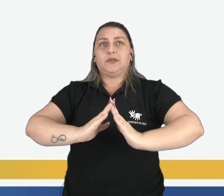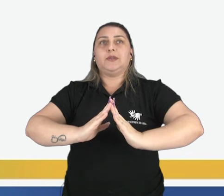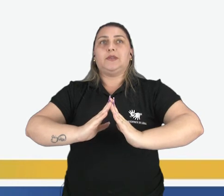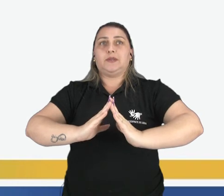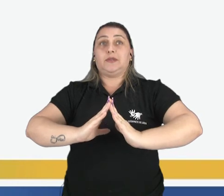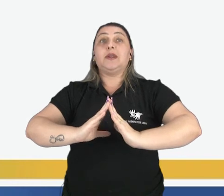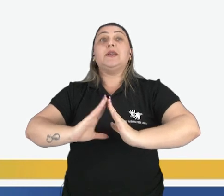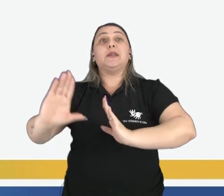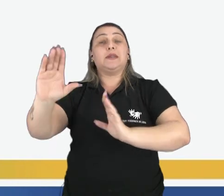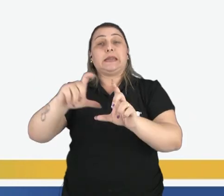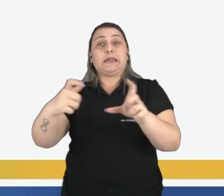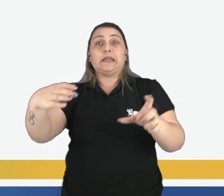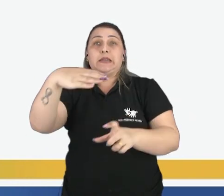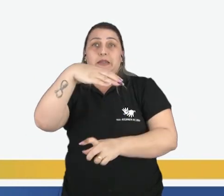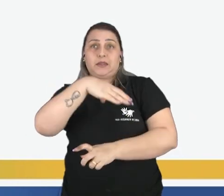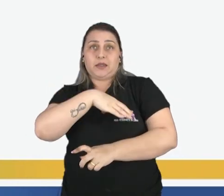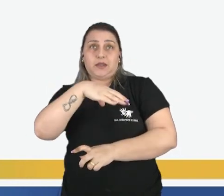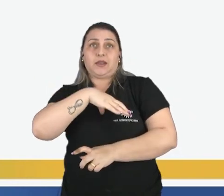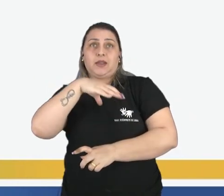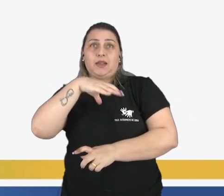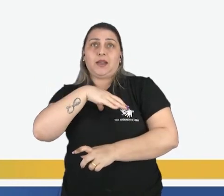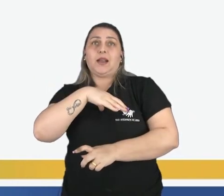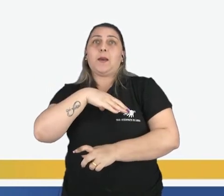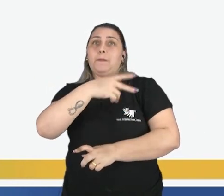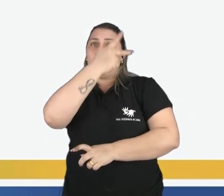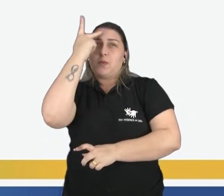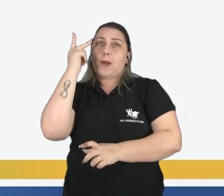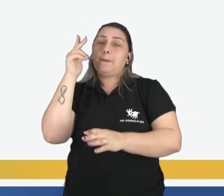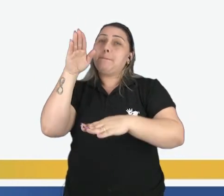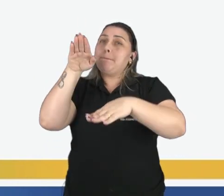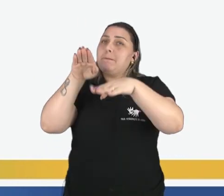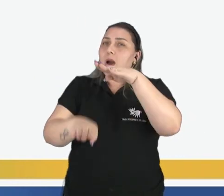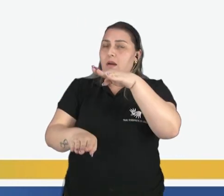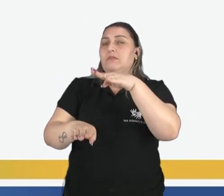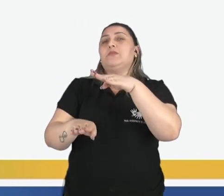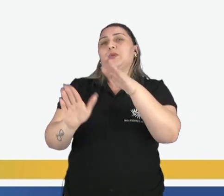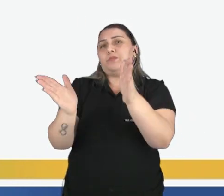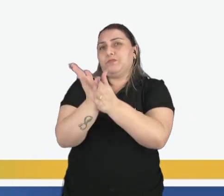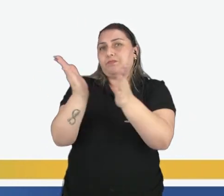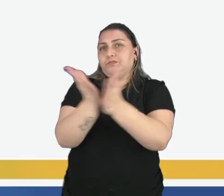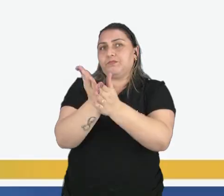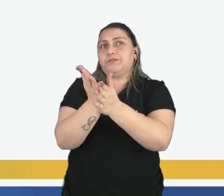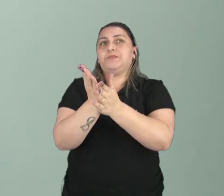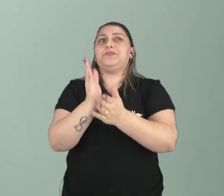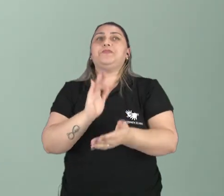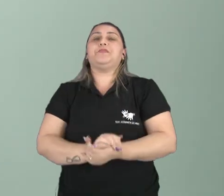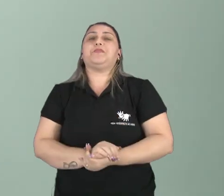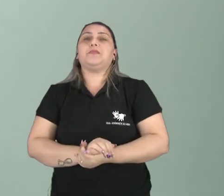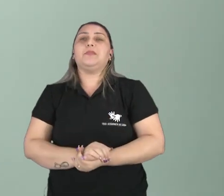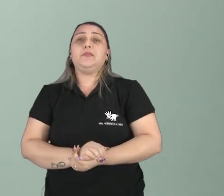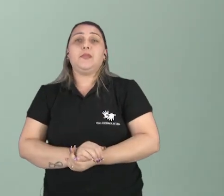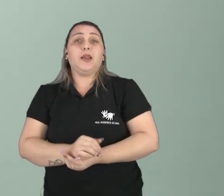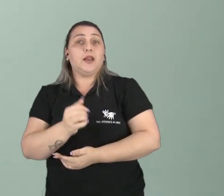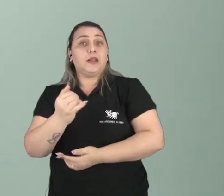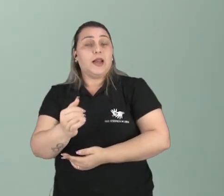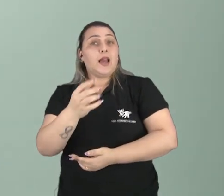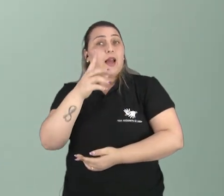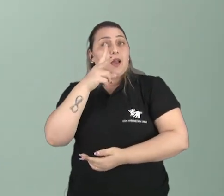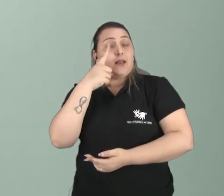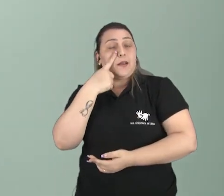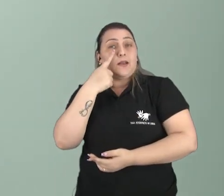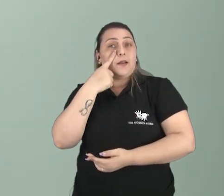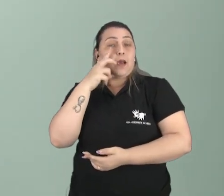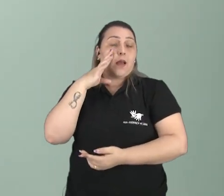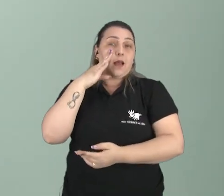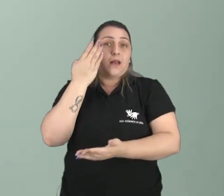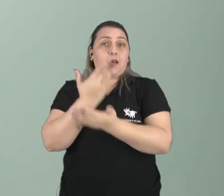grandes centros metropolitanos, contam com pessoas abaixo da linha da pobreza. Então, se você quiser assistir esta